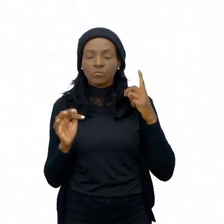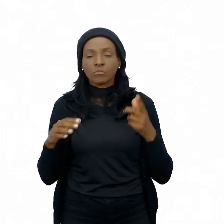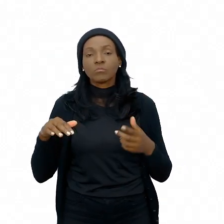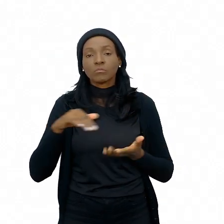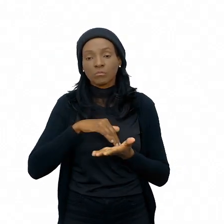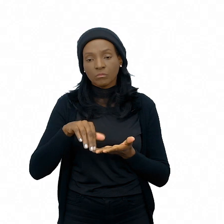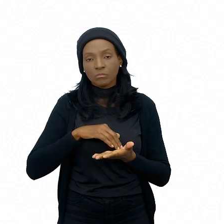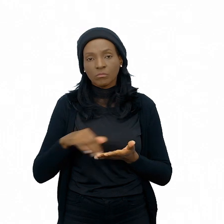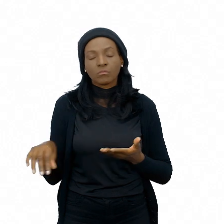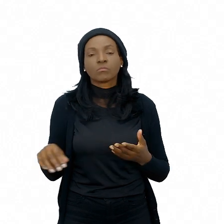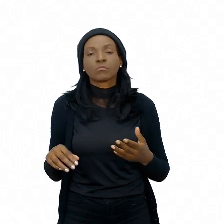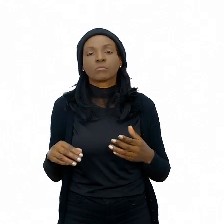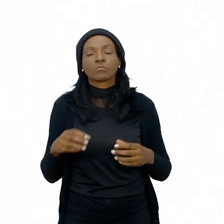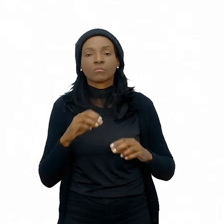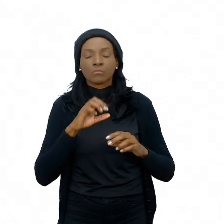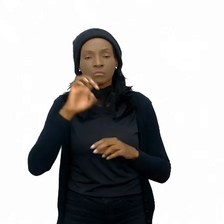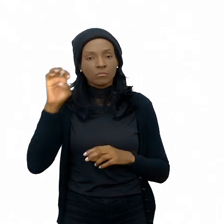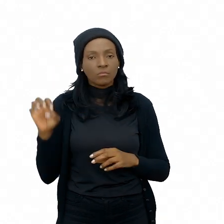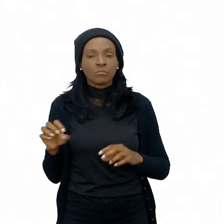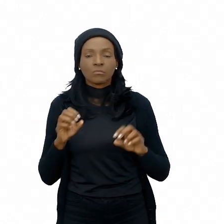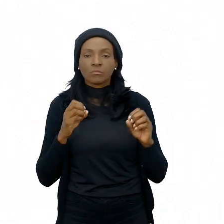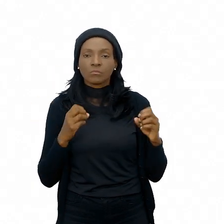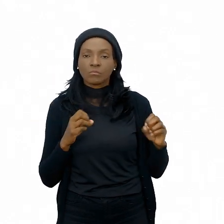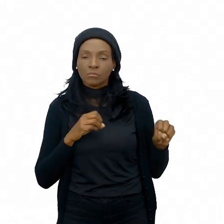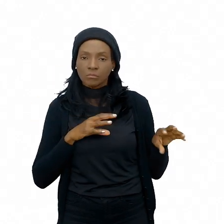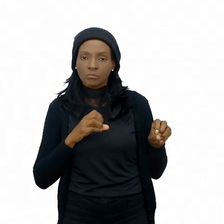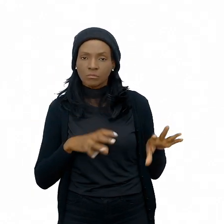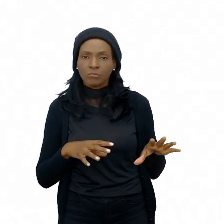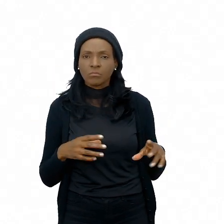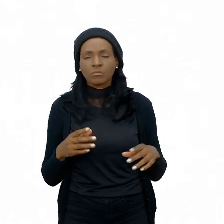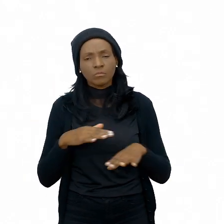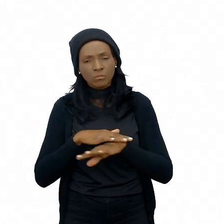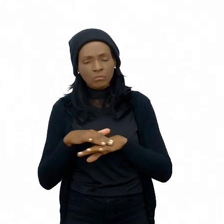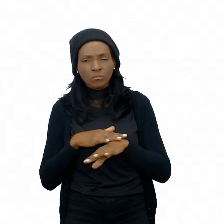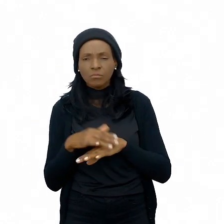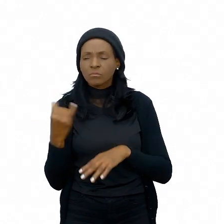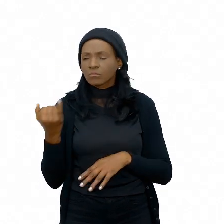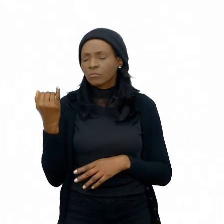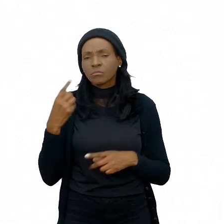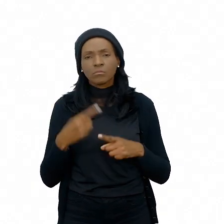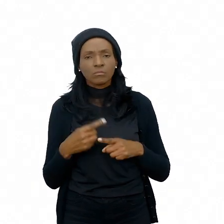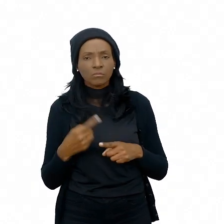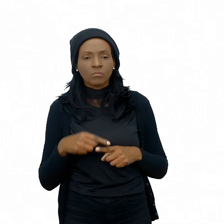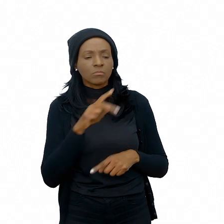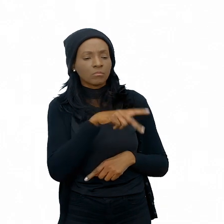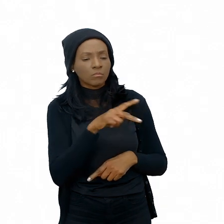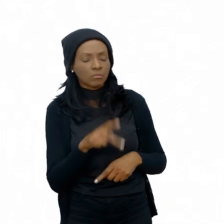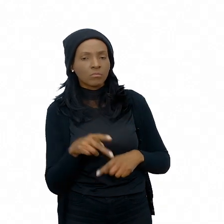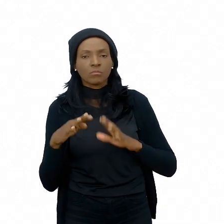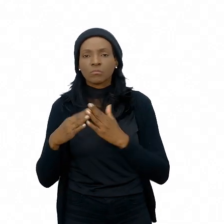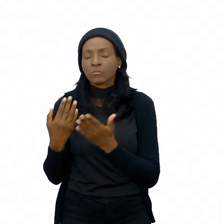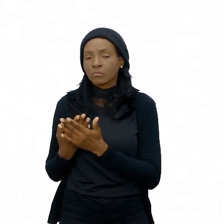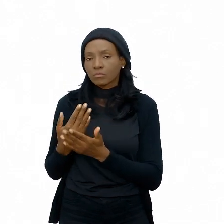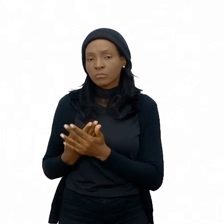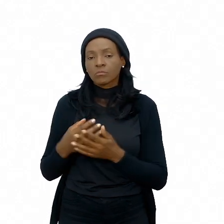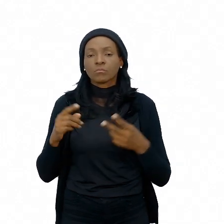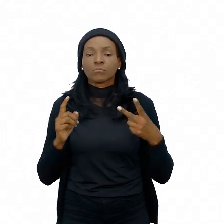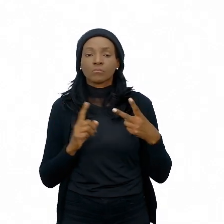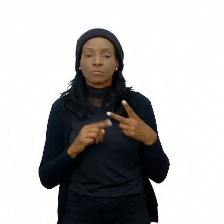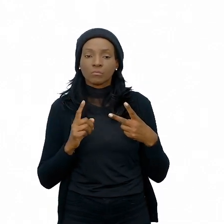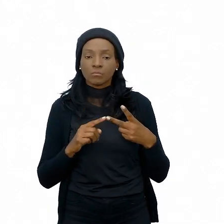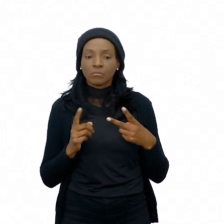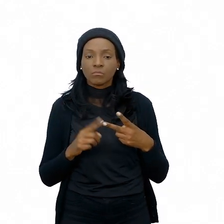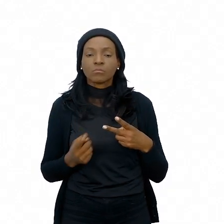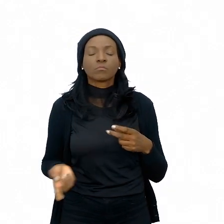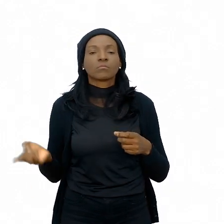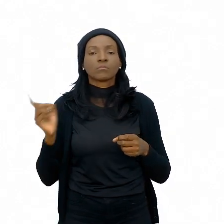e discutir qual a importância desse conhecimento para o professor e para a escola. Segundo momento, recuperar